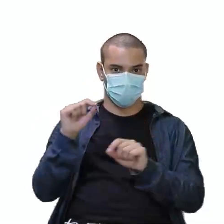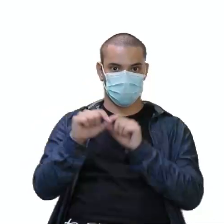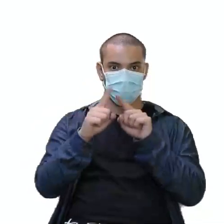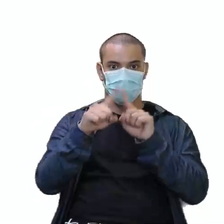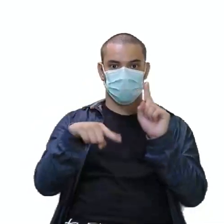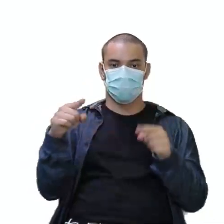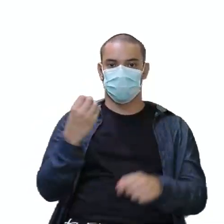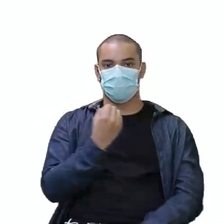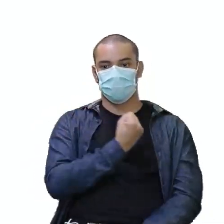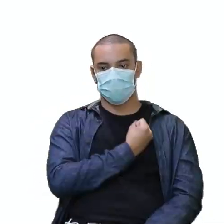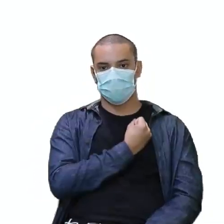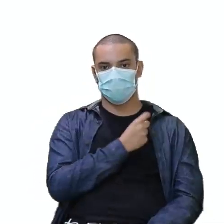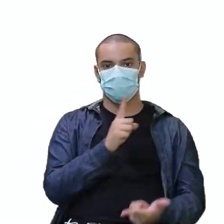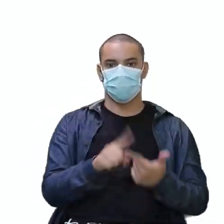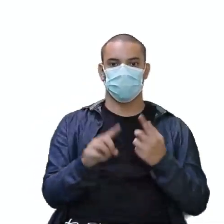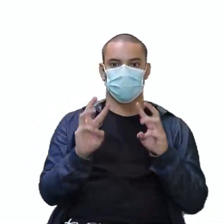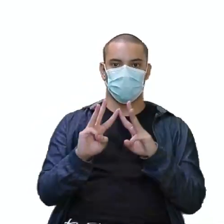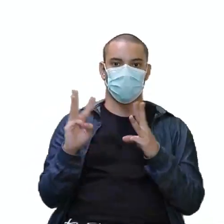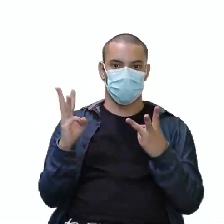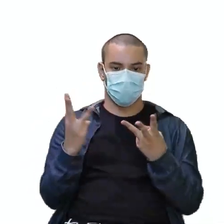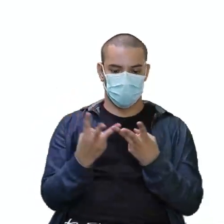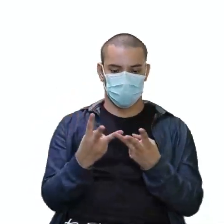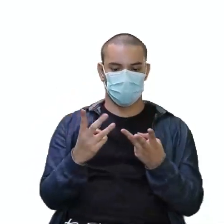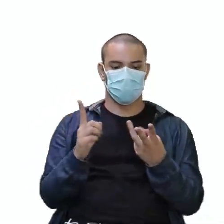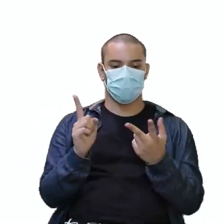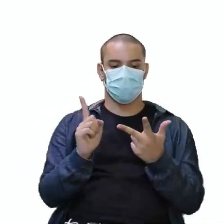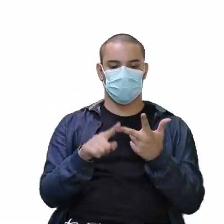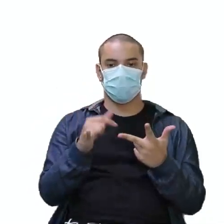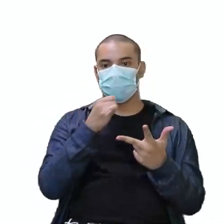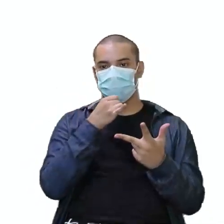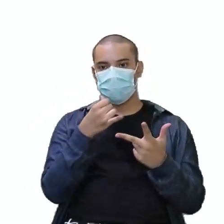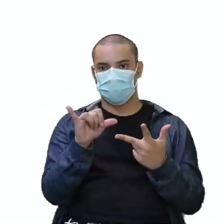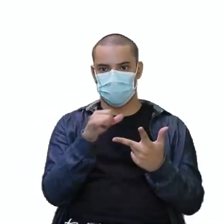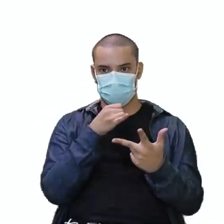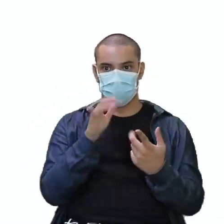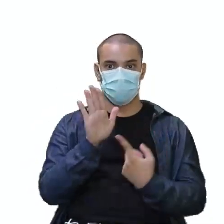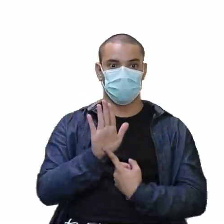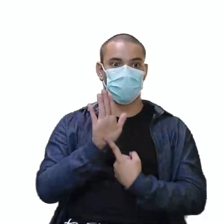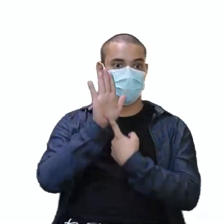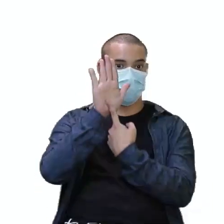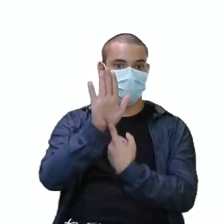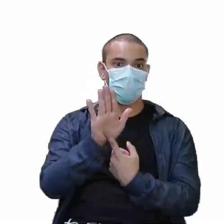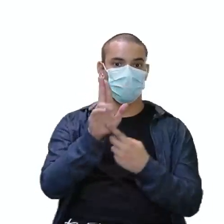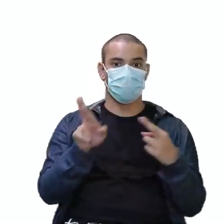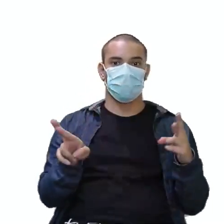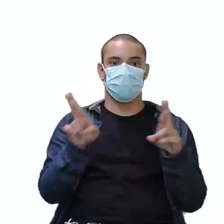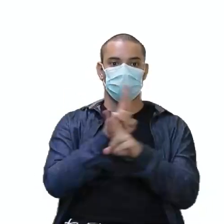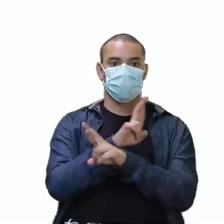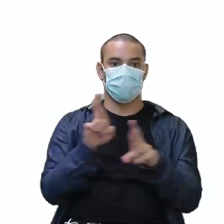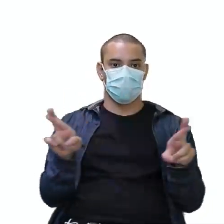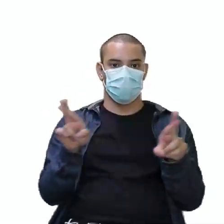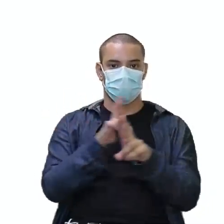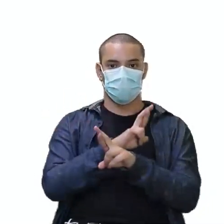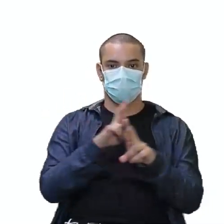variações de número, de massa, energia nos ecossistemas, mostrando as relações